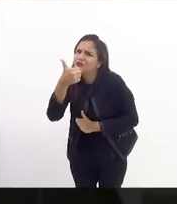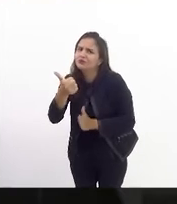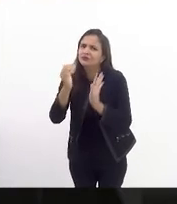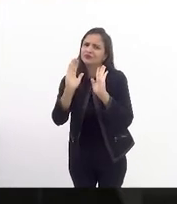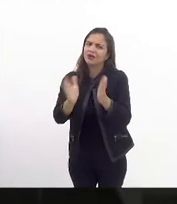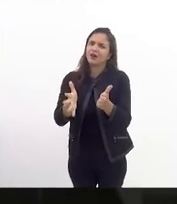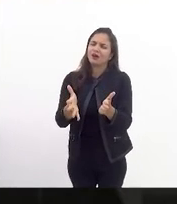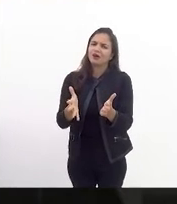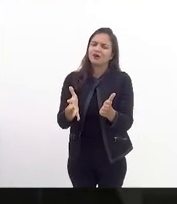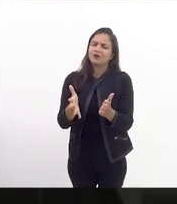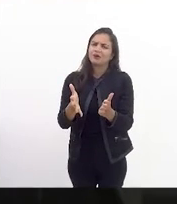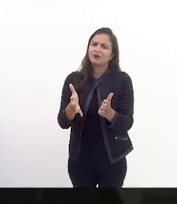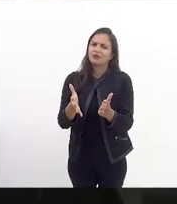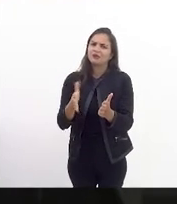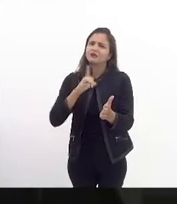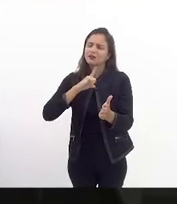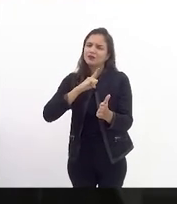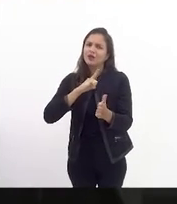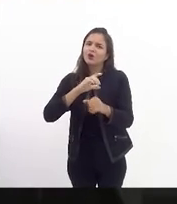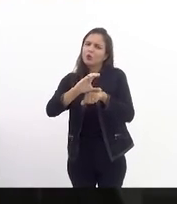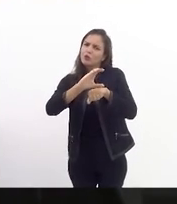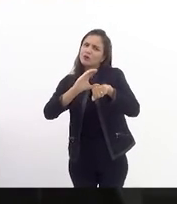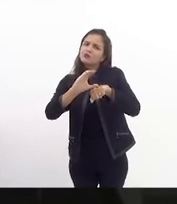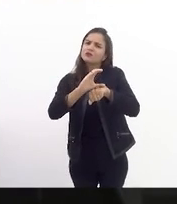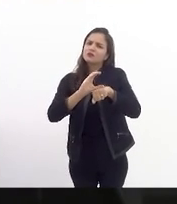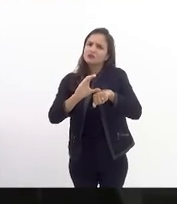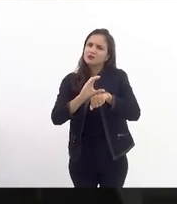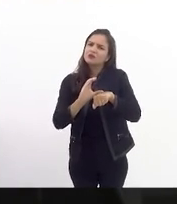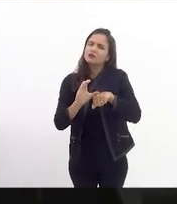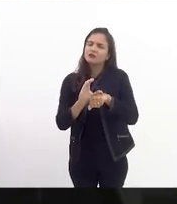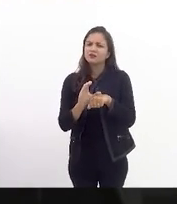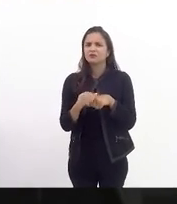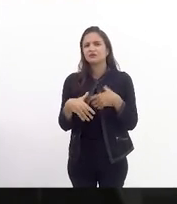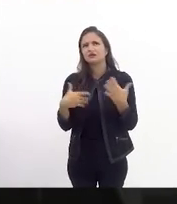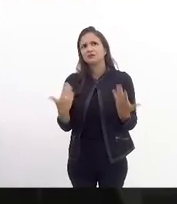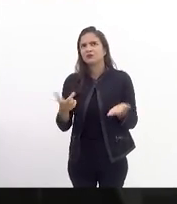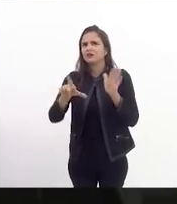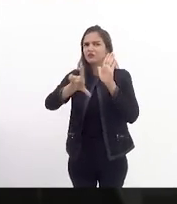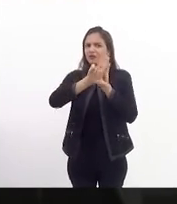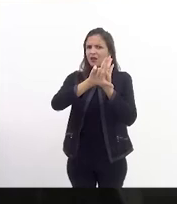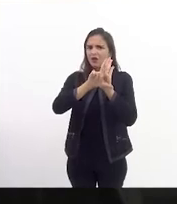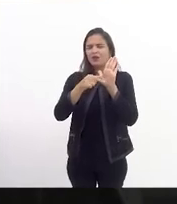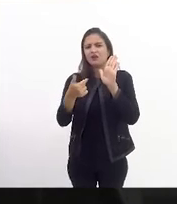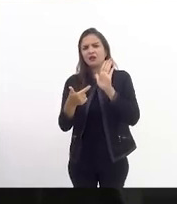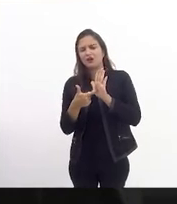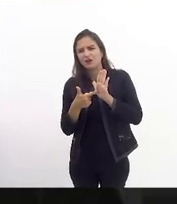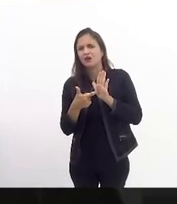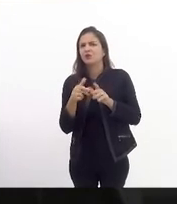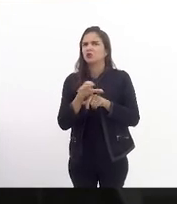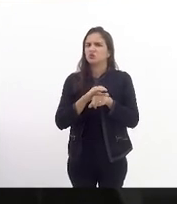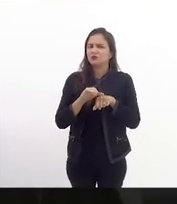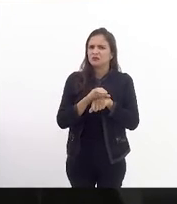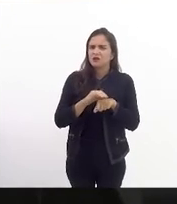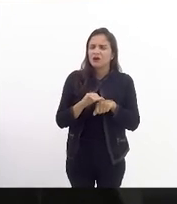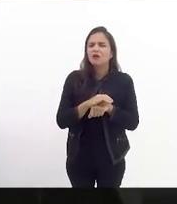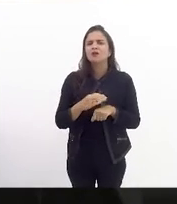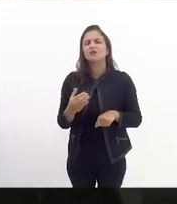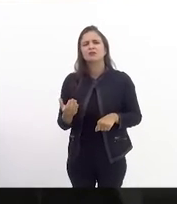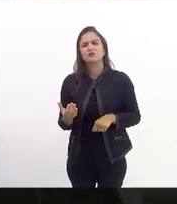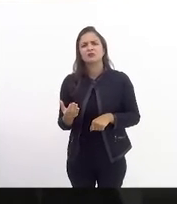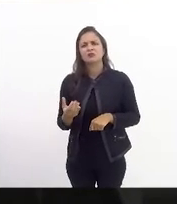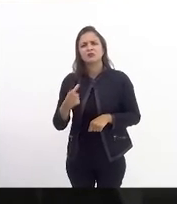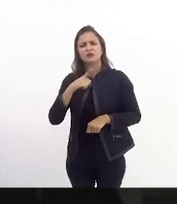a Constituição, enfim, as leis infraconstitucionais sempre